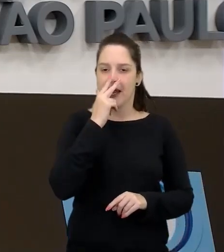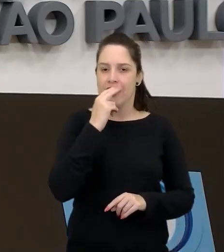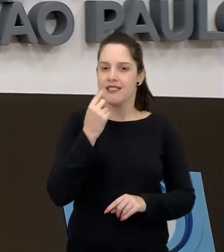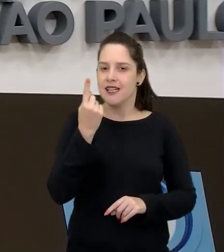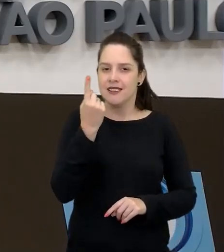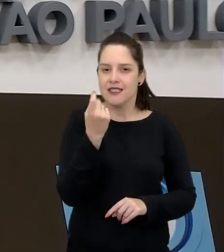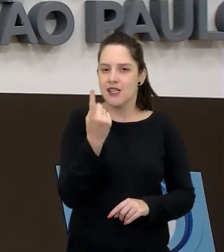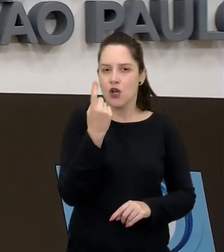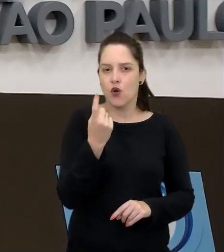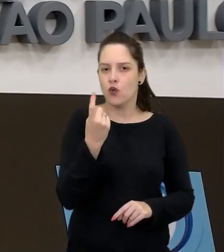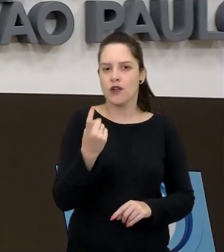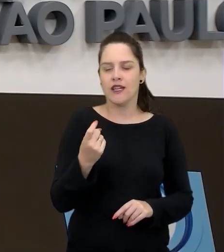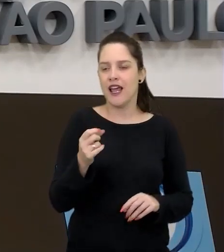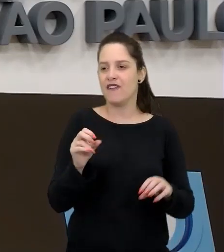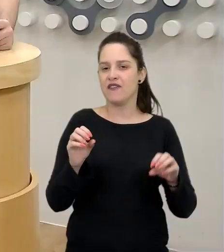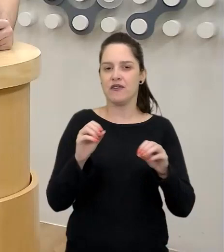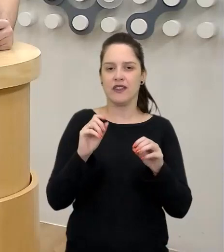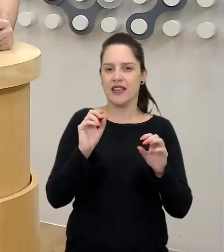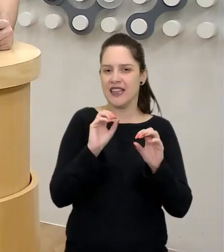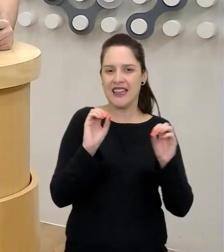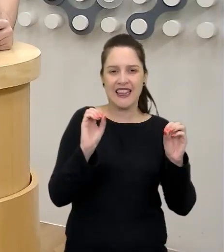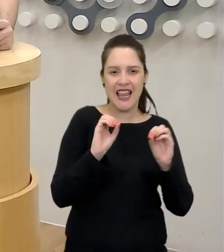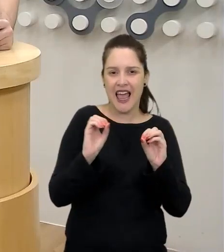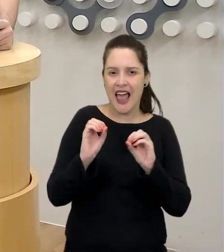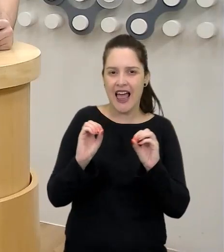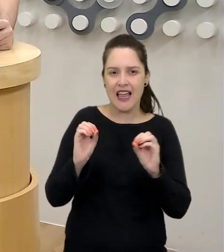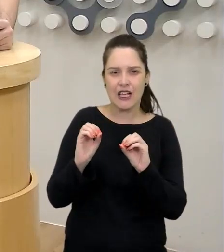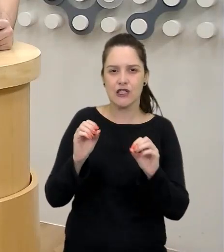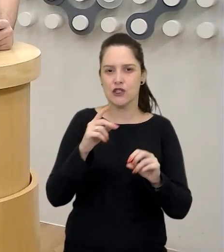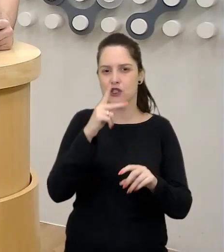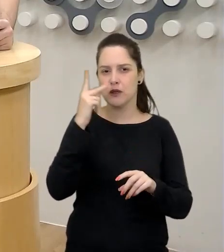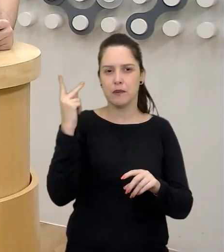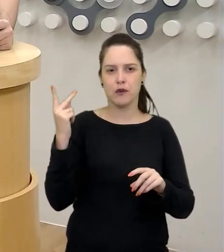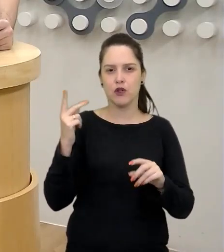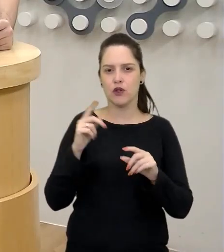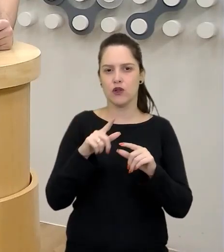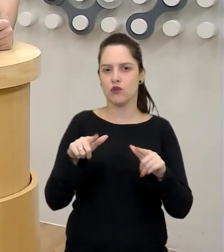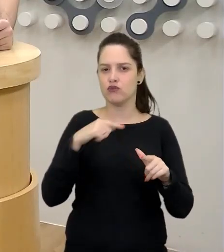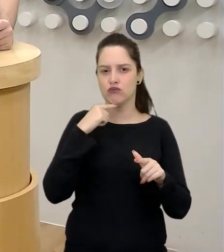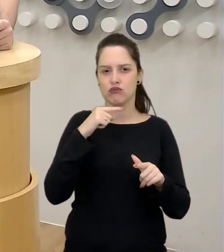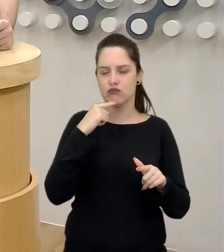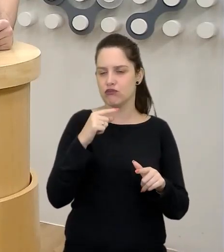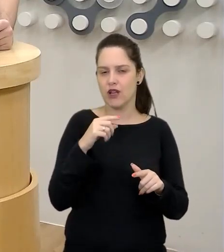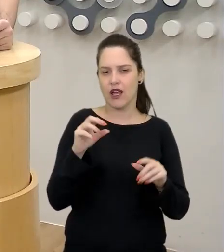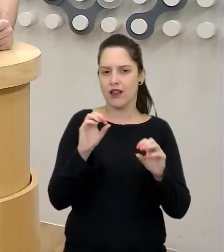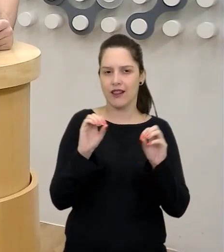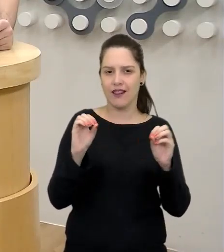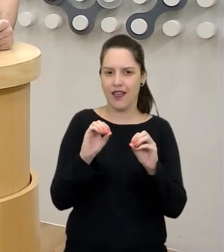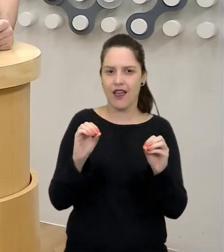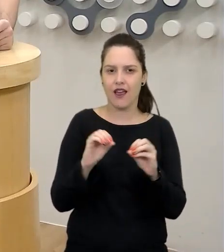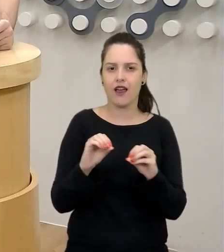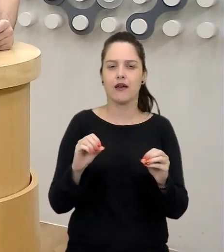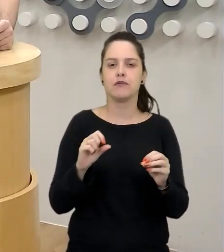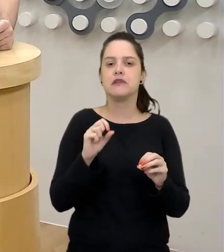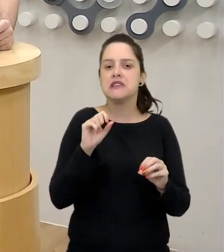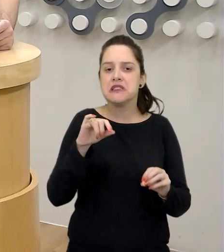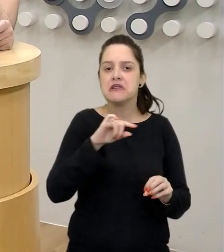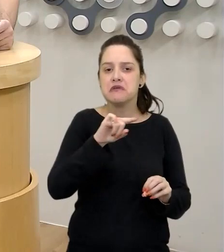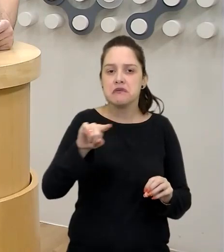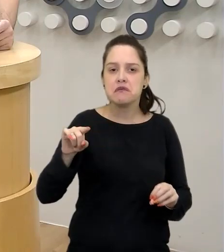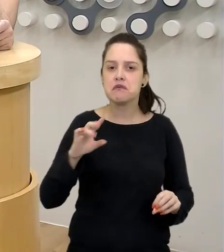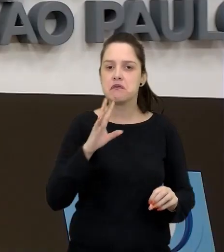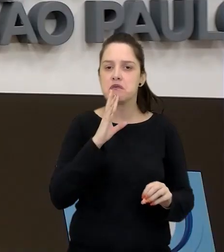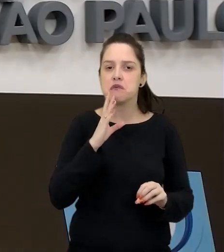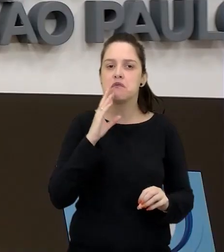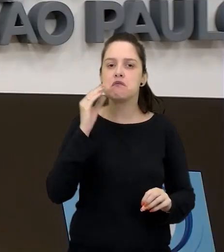não fica devendo nada para nenhuma mitologia de nenhuma parte do mundo. Então você trouxe aí o Boitatá, mas a gente poderia